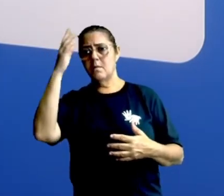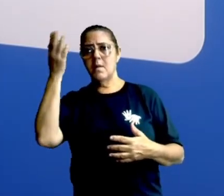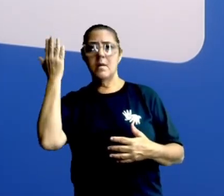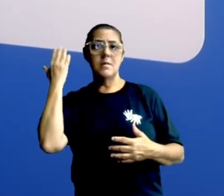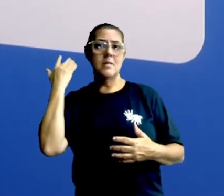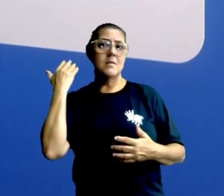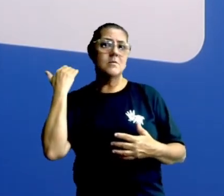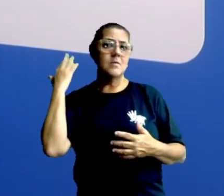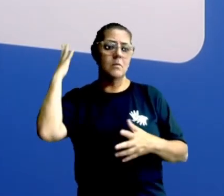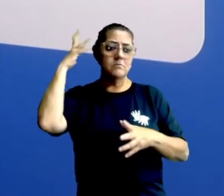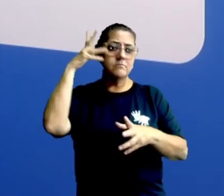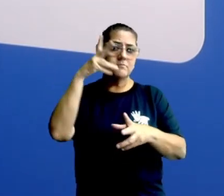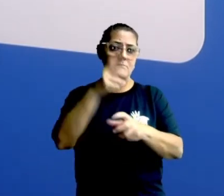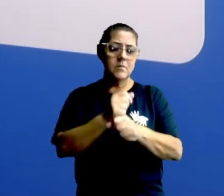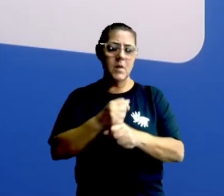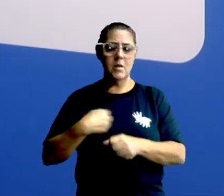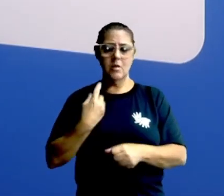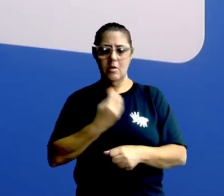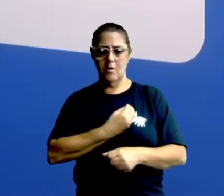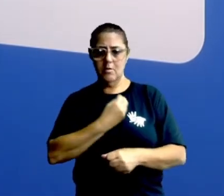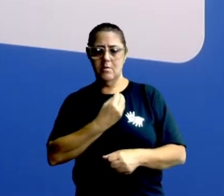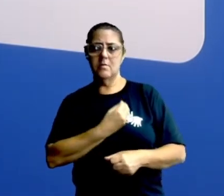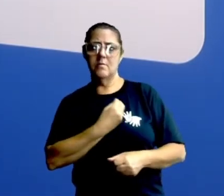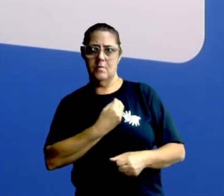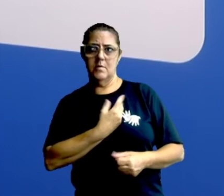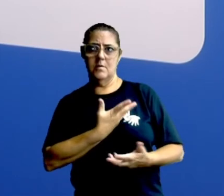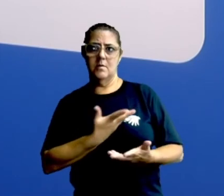e desenvolver em nós mesmos e nos